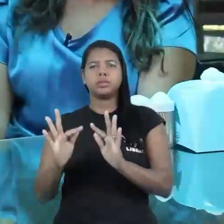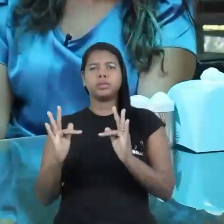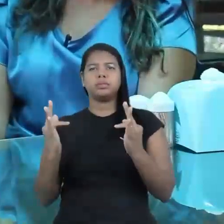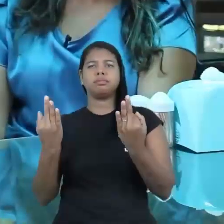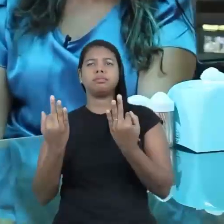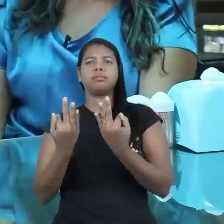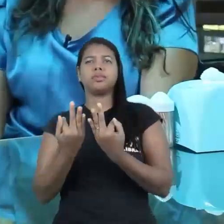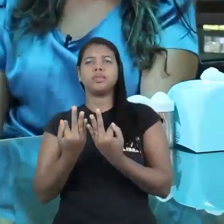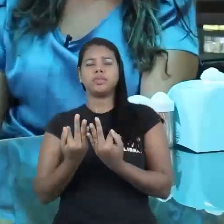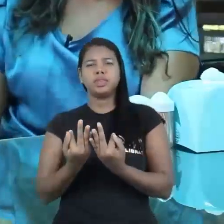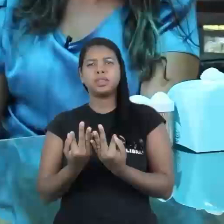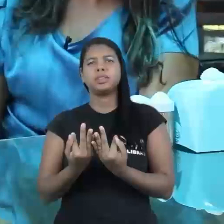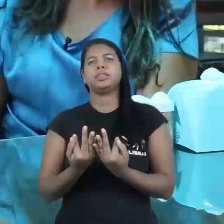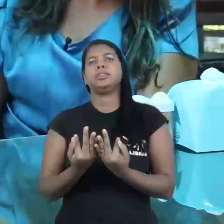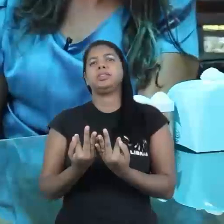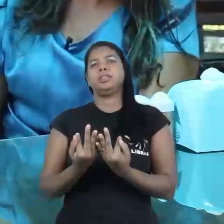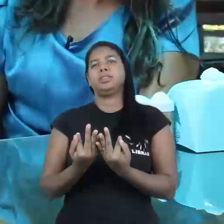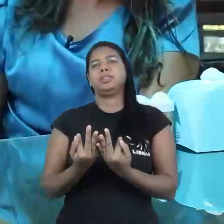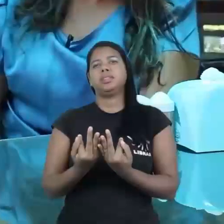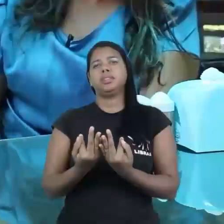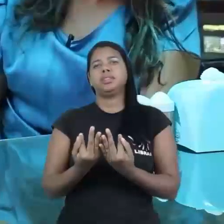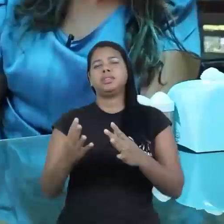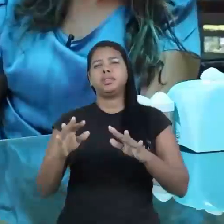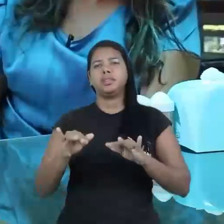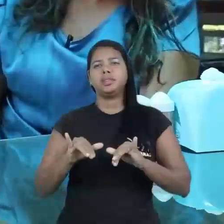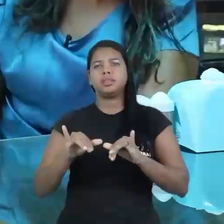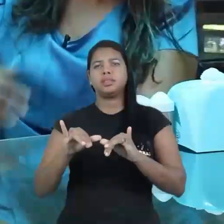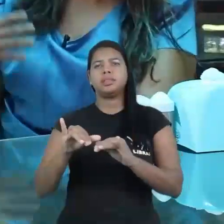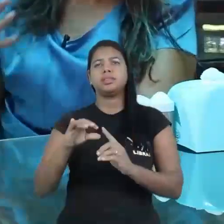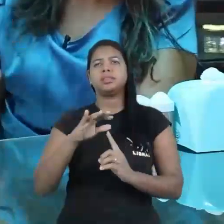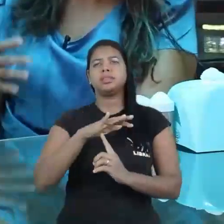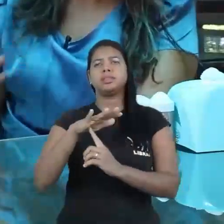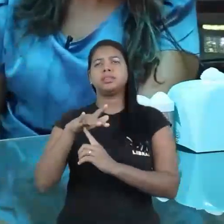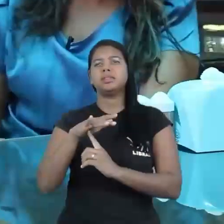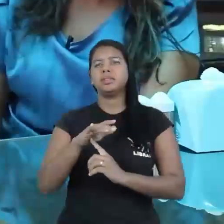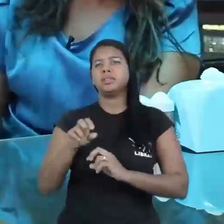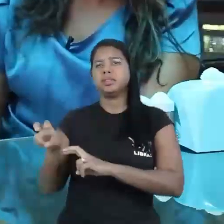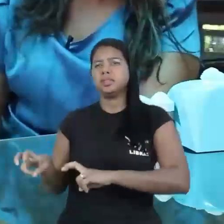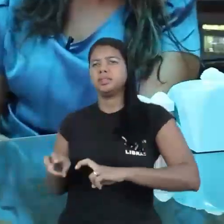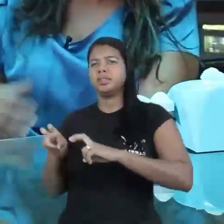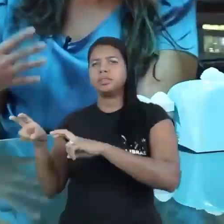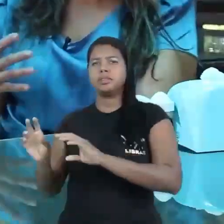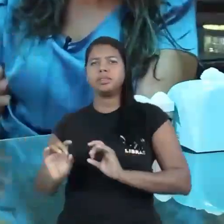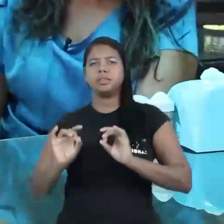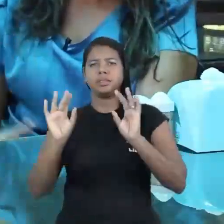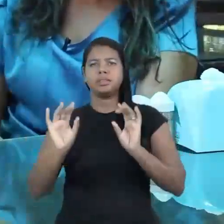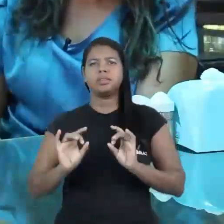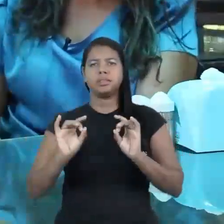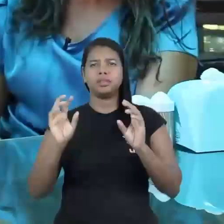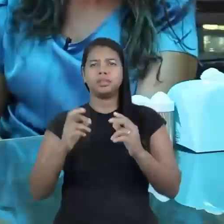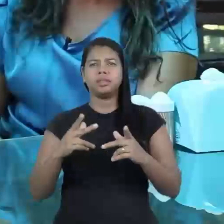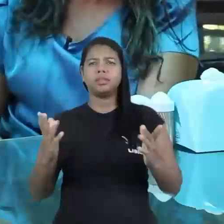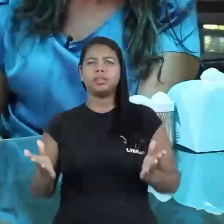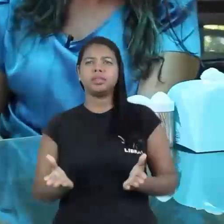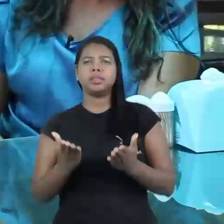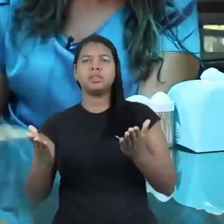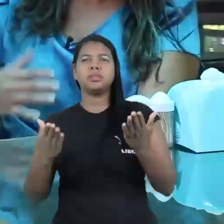Minha família tem vários pessoas feirantes e feiras agro... Um estímulo, né, Tiago? Na verdade, acabou sendo um estímulo aí